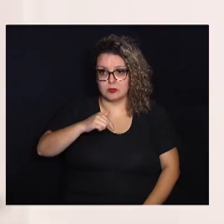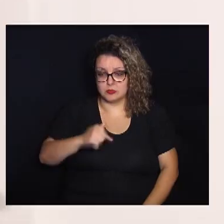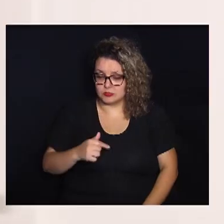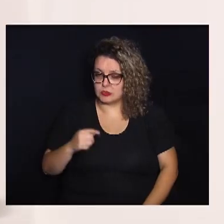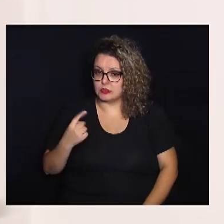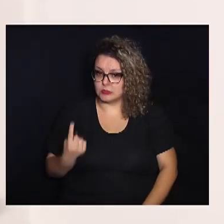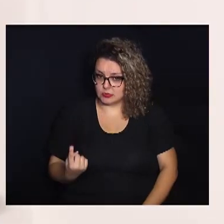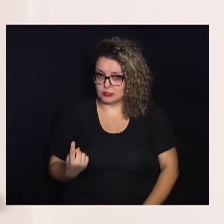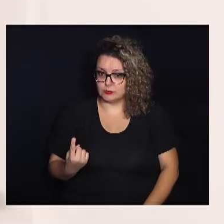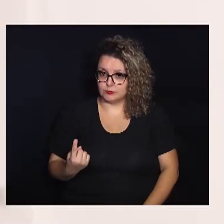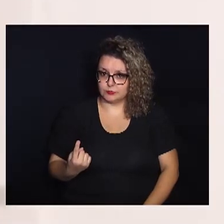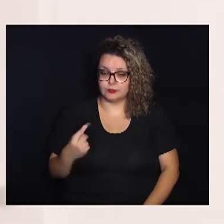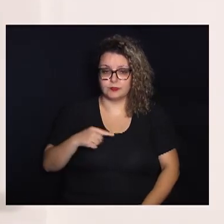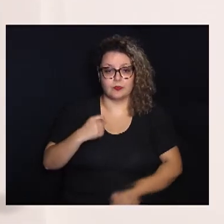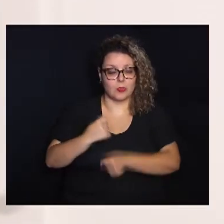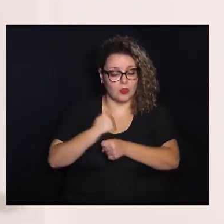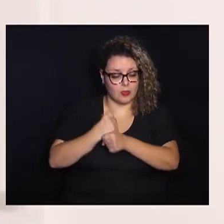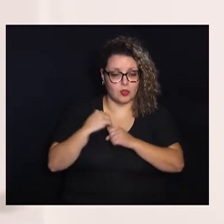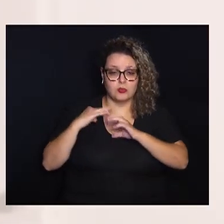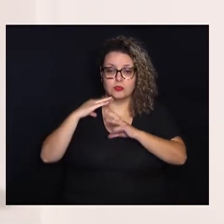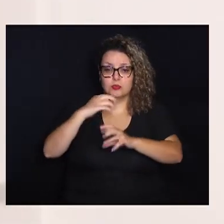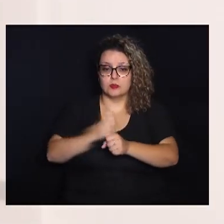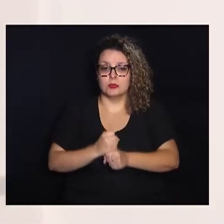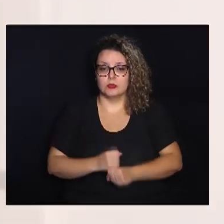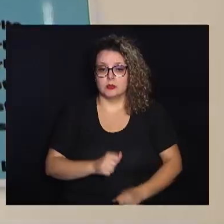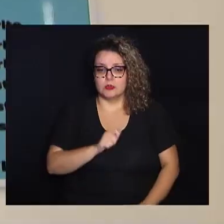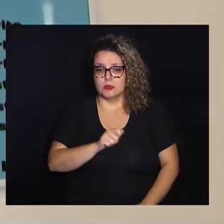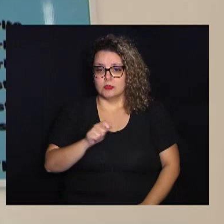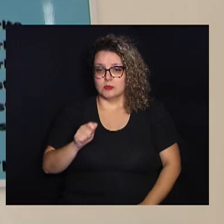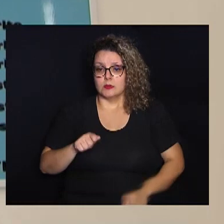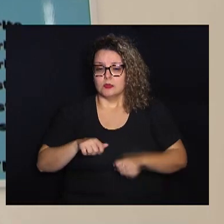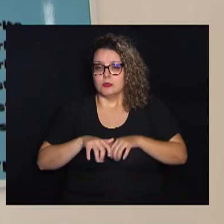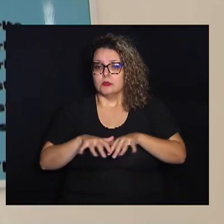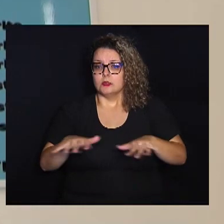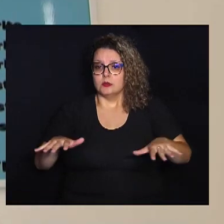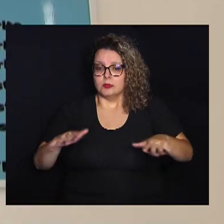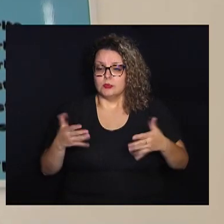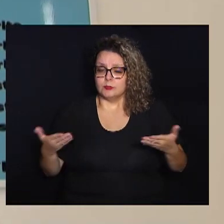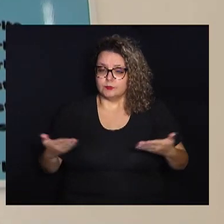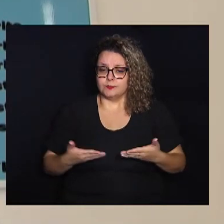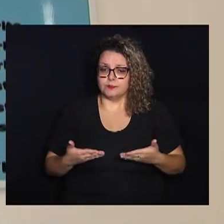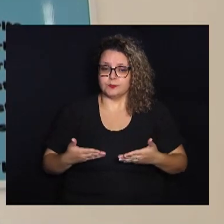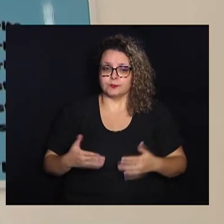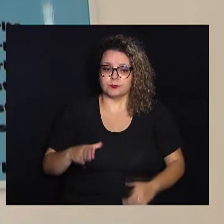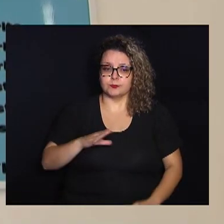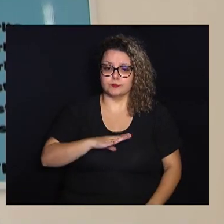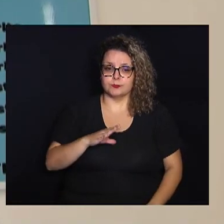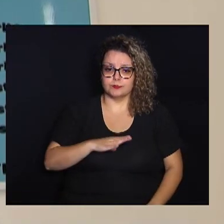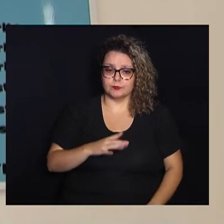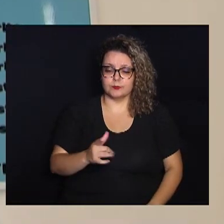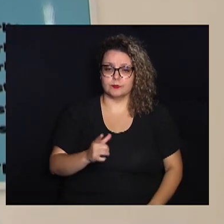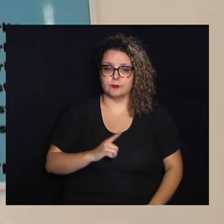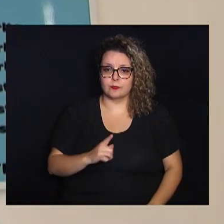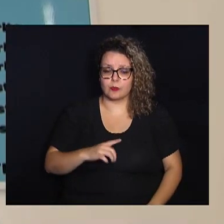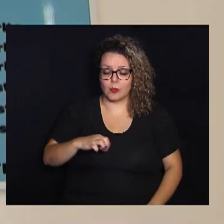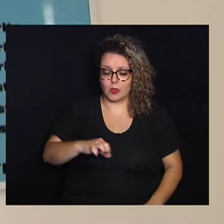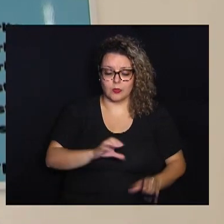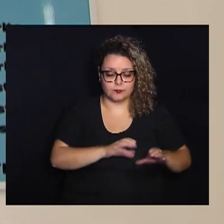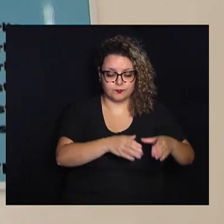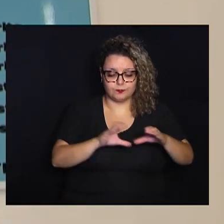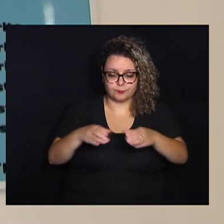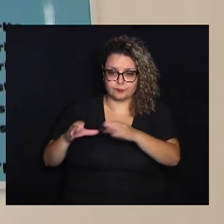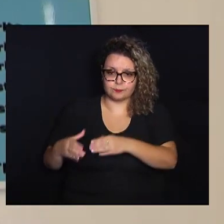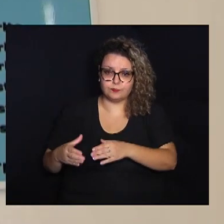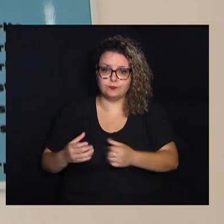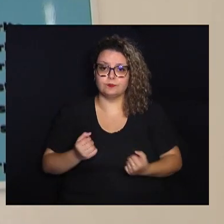1971. Nesses anos todos, o AA se multiplicou e atualmente a cidade já conta com 9 grupos de apoio para